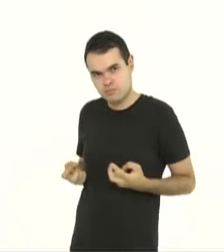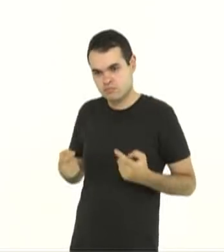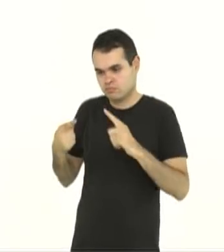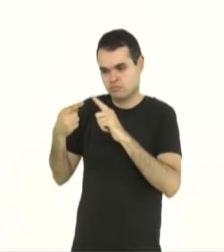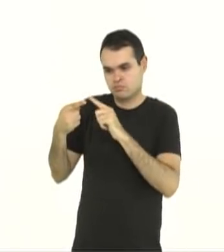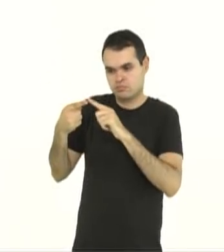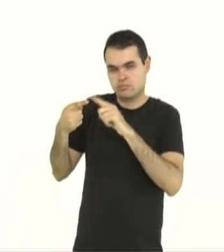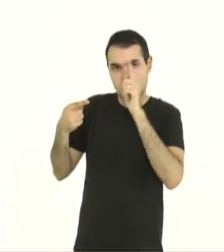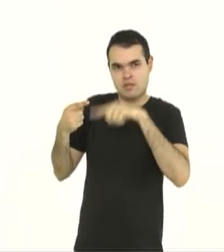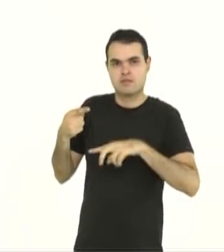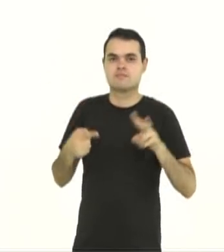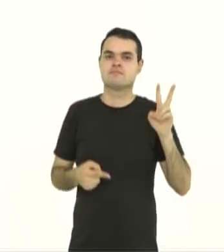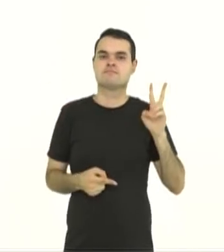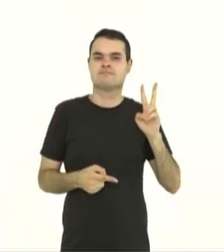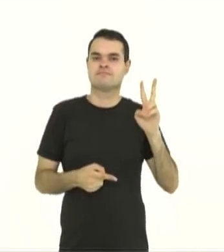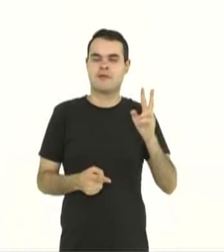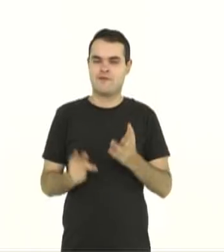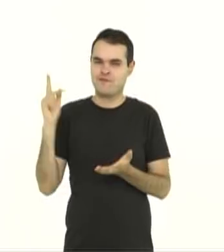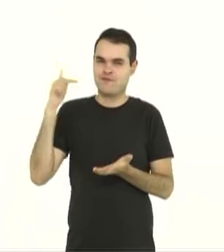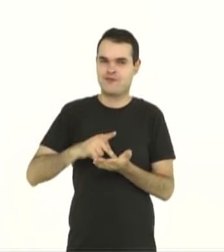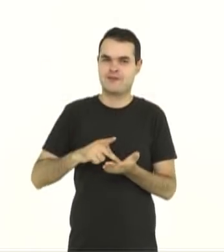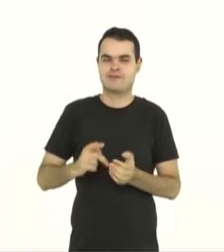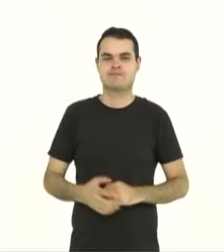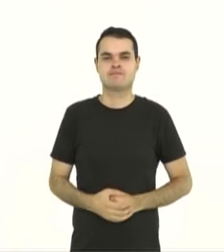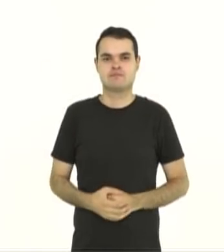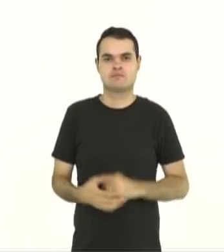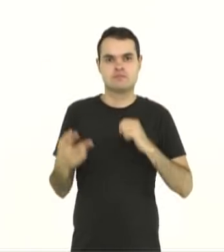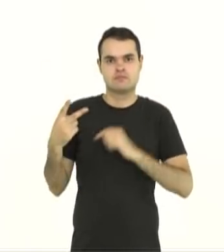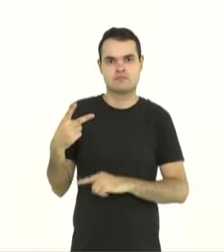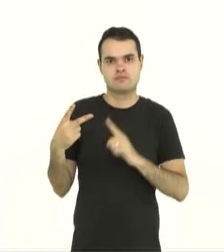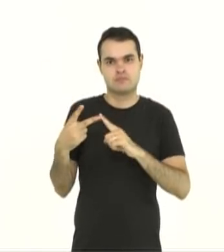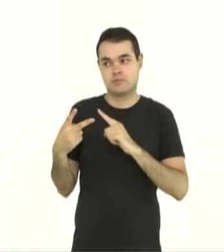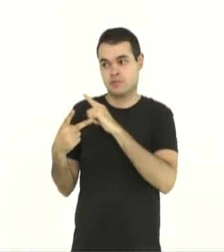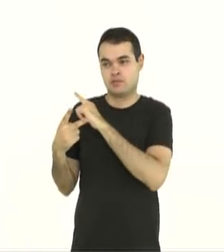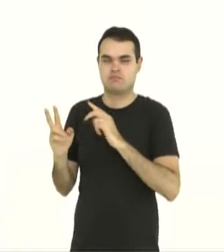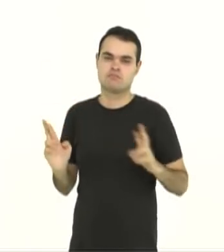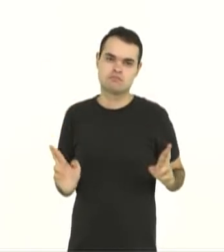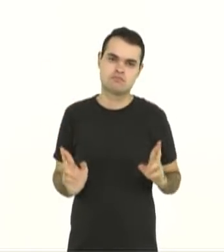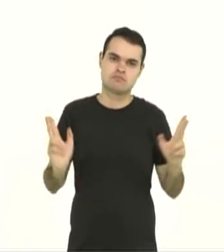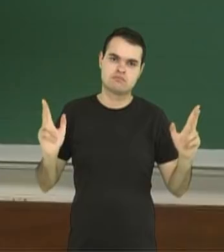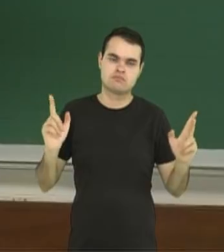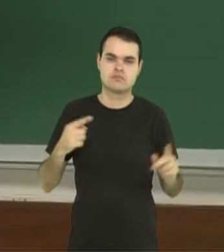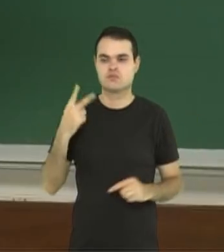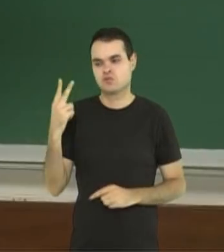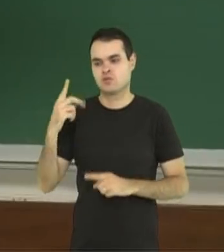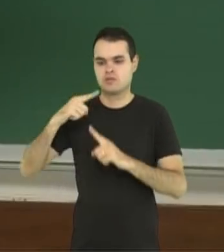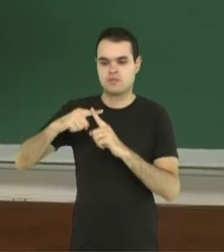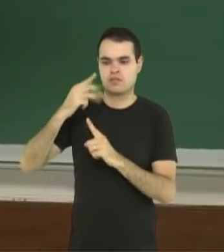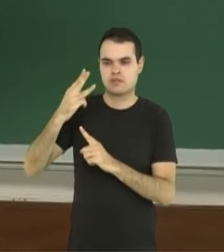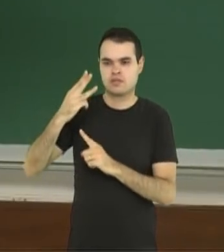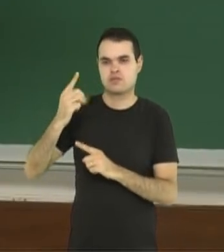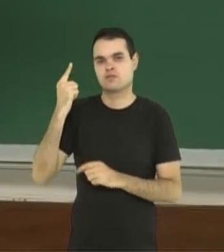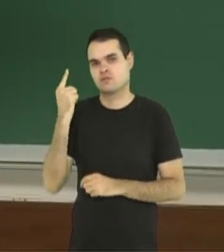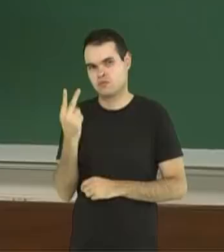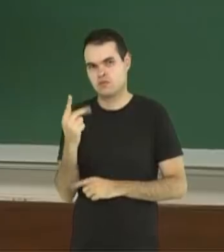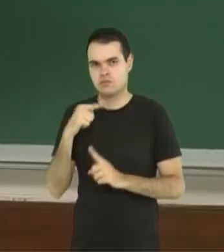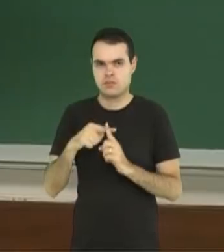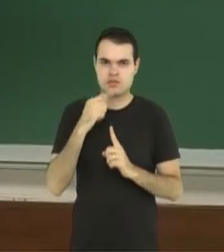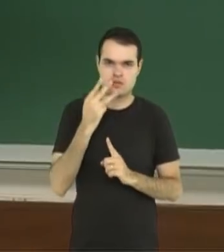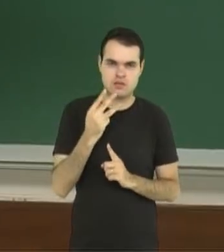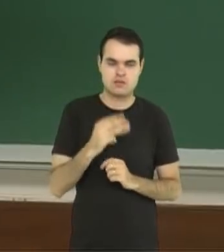essa igualdade aqui é verdadeira, né? Agora, nesse caso, olha só, eu estou adicionando 2 mais 3,